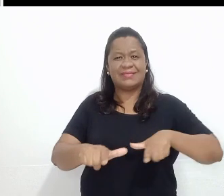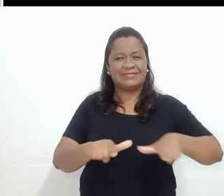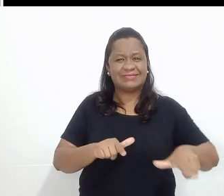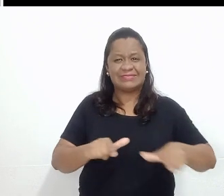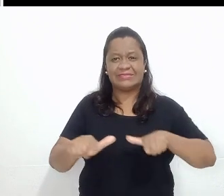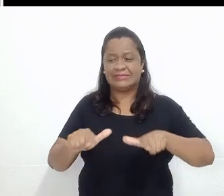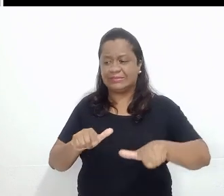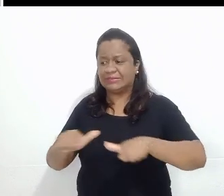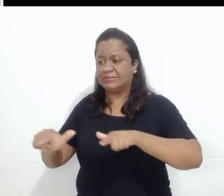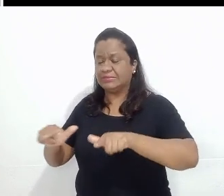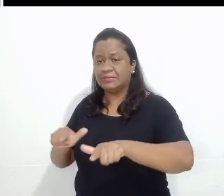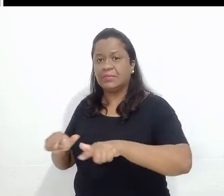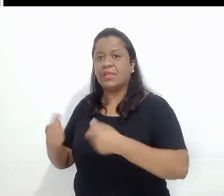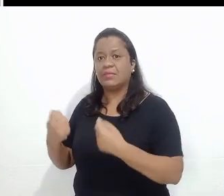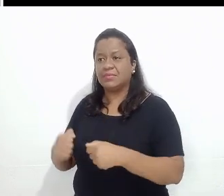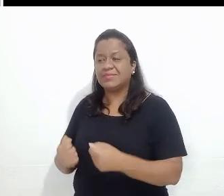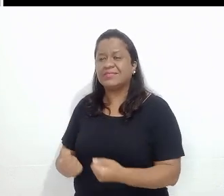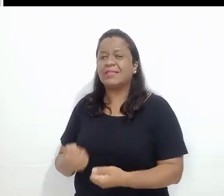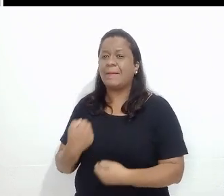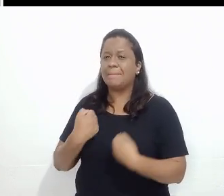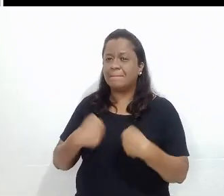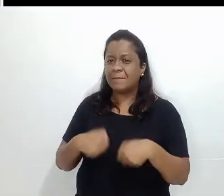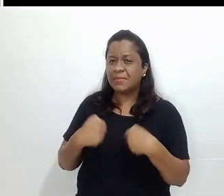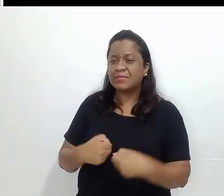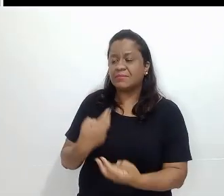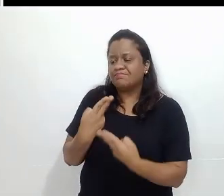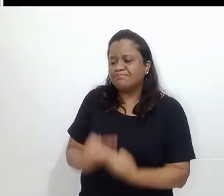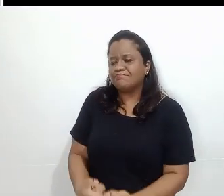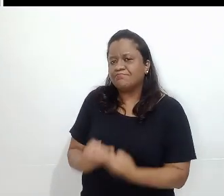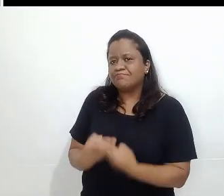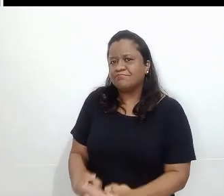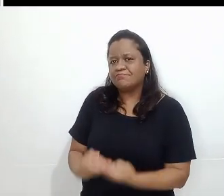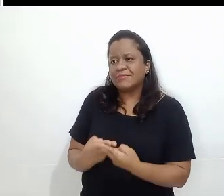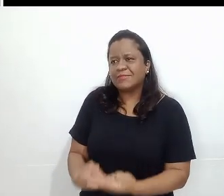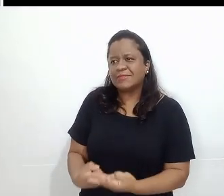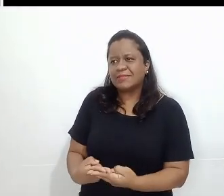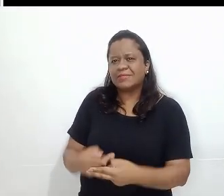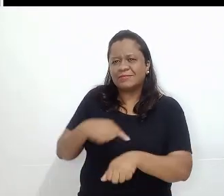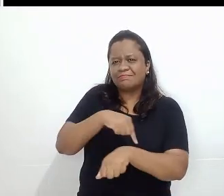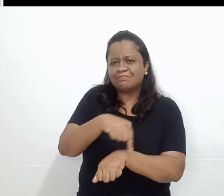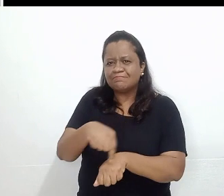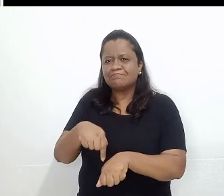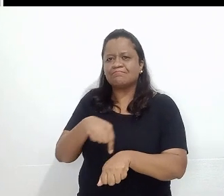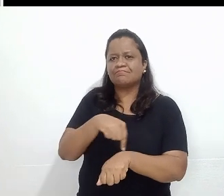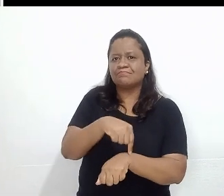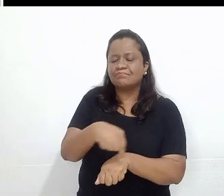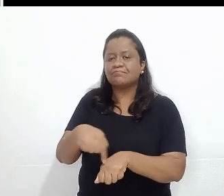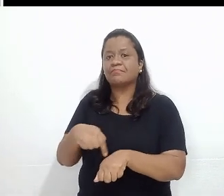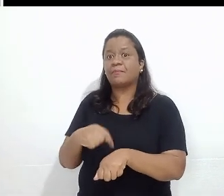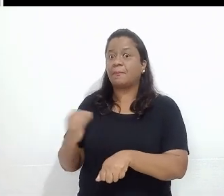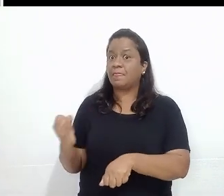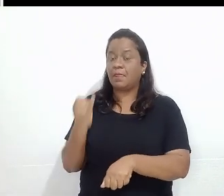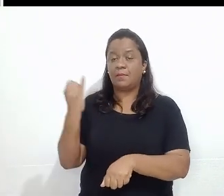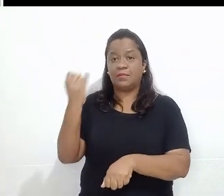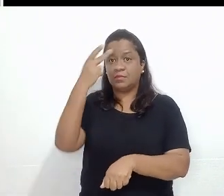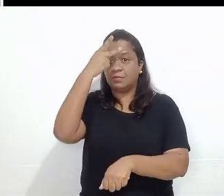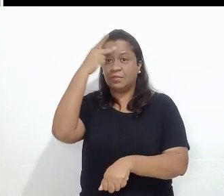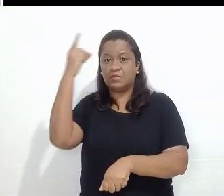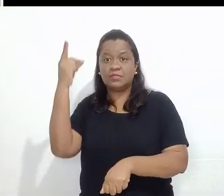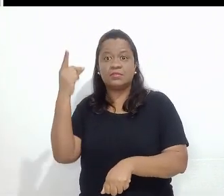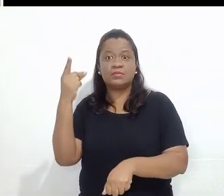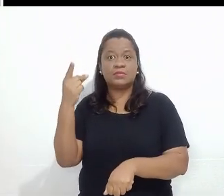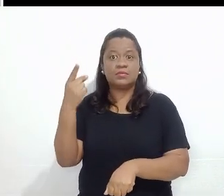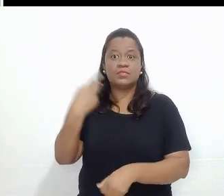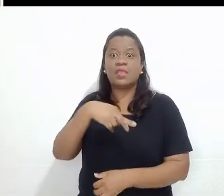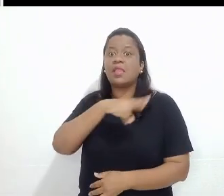montagem, tudo tem que se ter paciência, tempo, então é de praxe que você tenha pessoas responsáveis por isso, que já estão